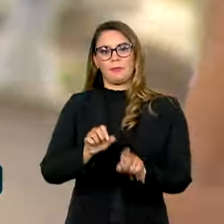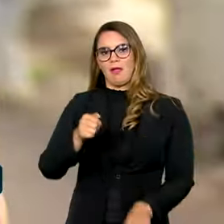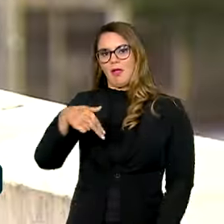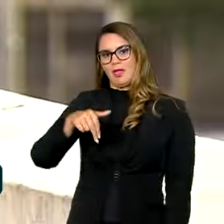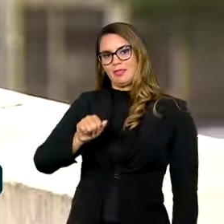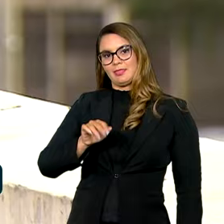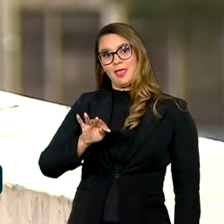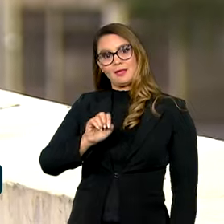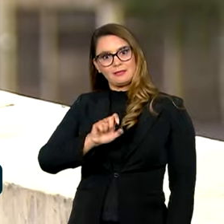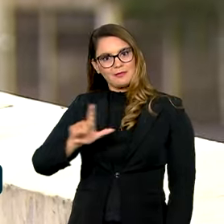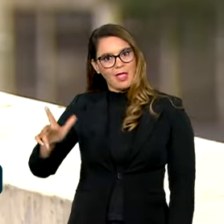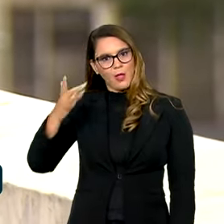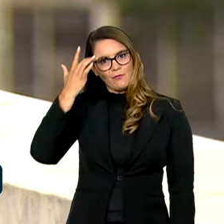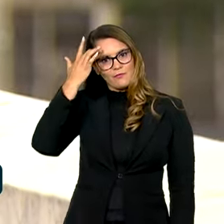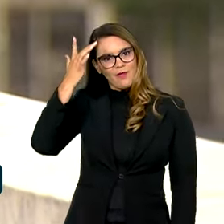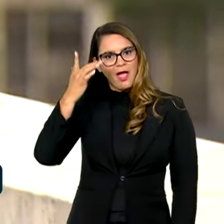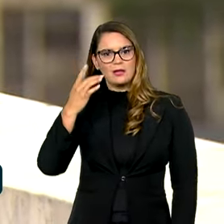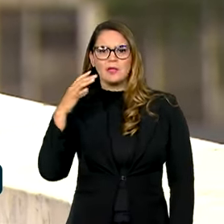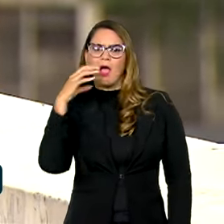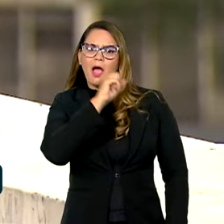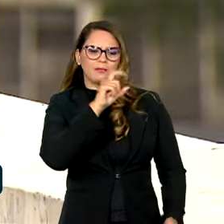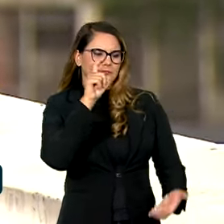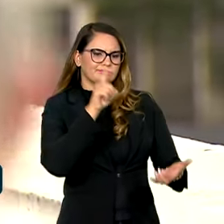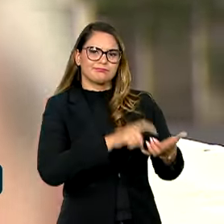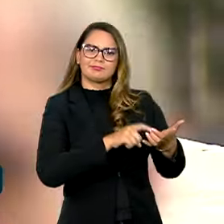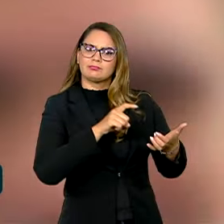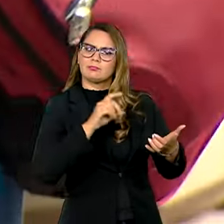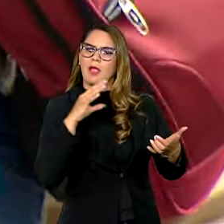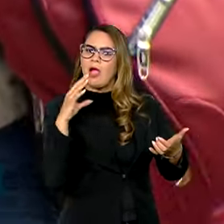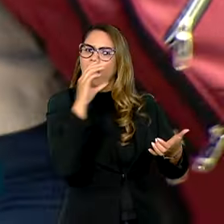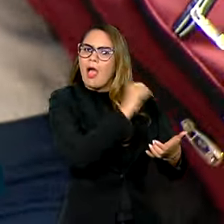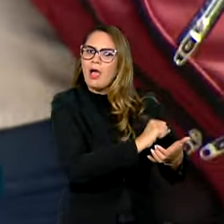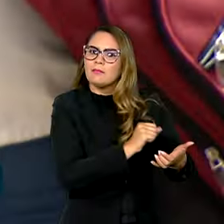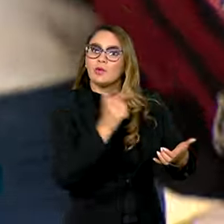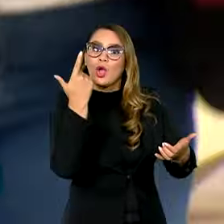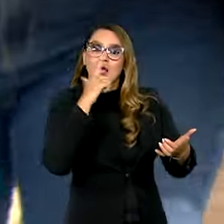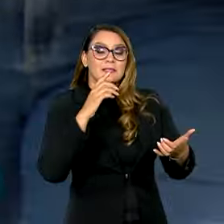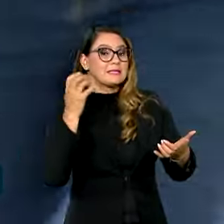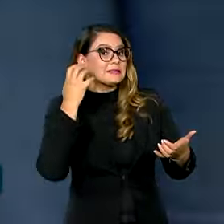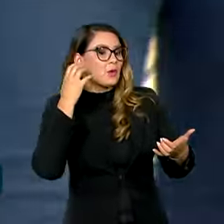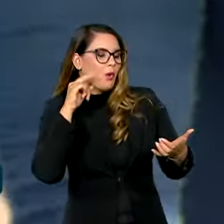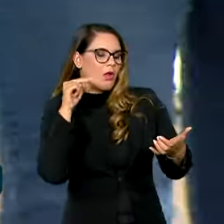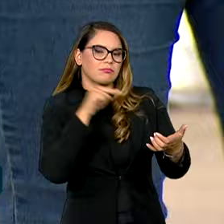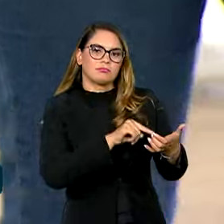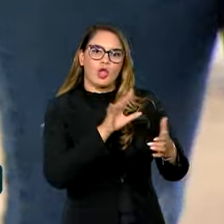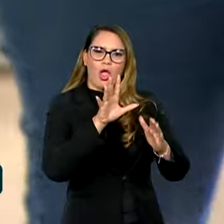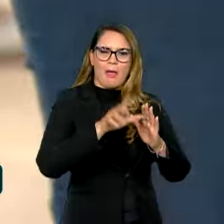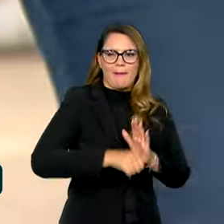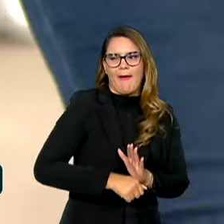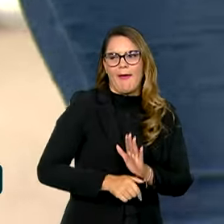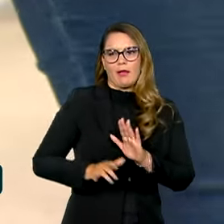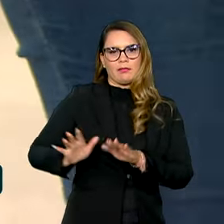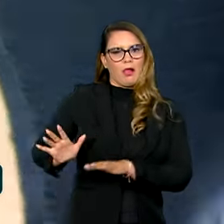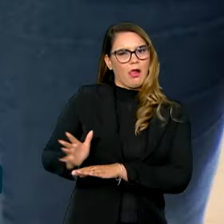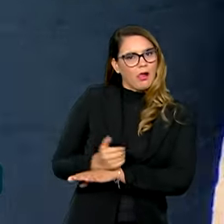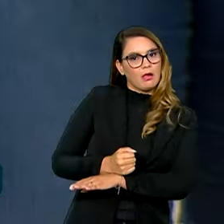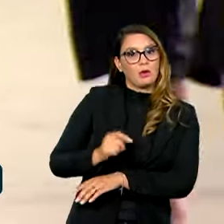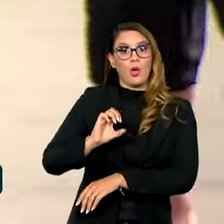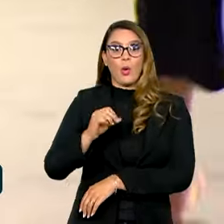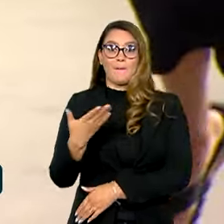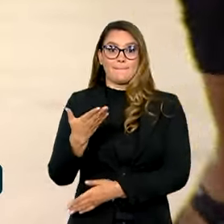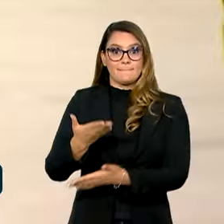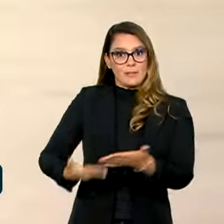processo com apenas um clique e em poucos minutos os aparelhos celulares roubados furtados ou